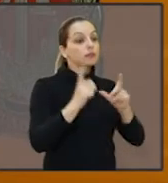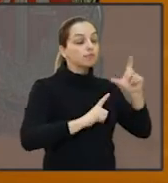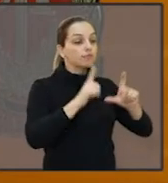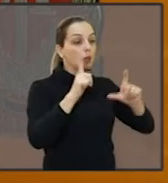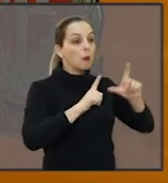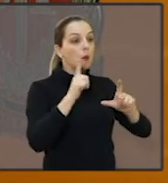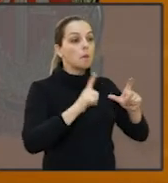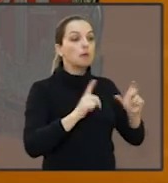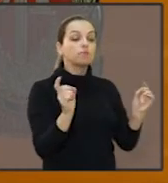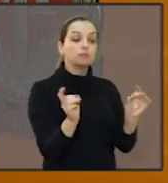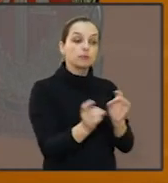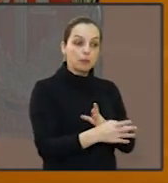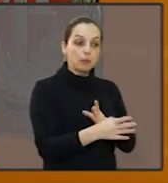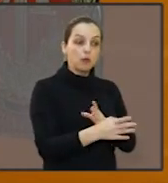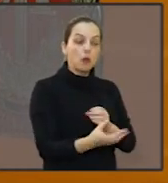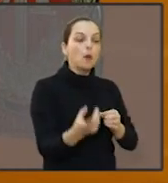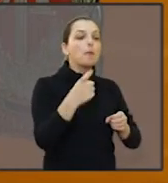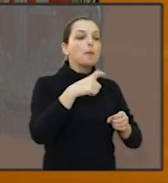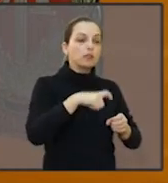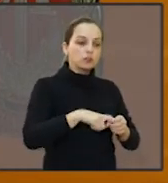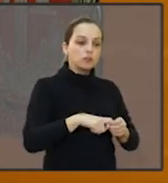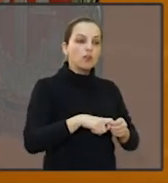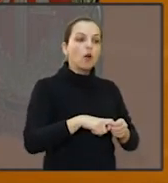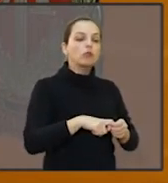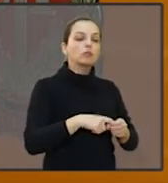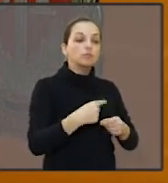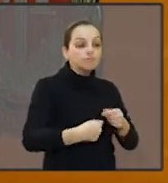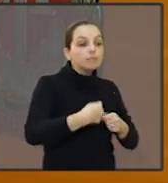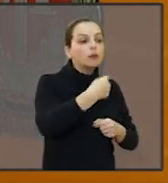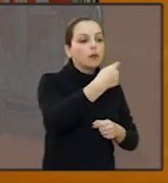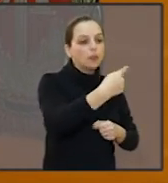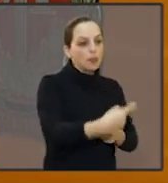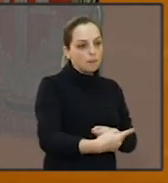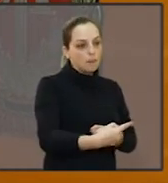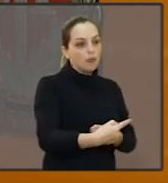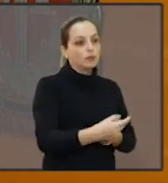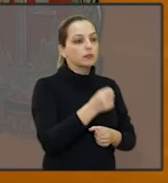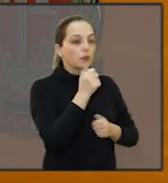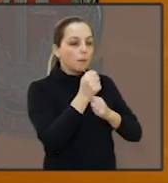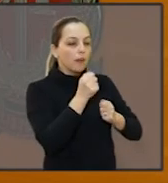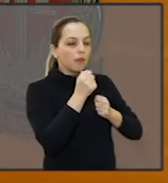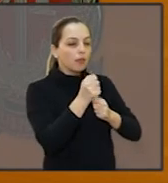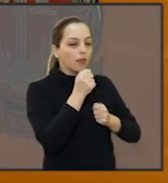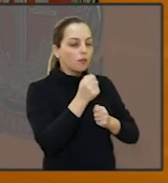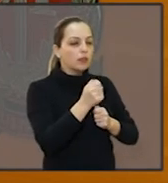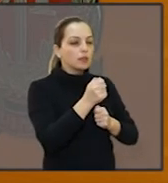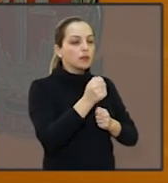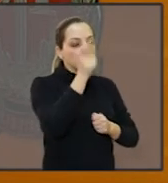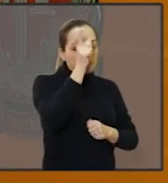certo? O Entrevistas está ficando por aqui, mas volta com certeza na semana que vem com